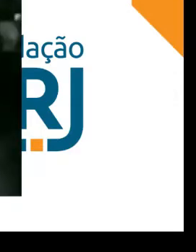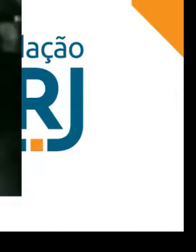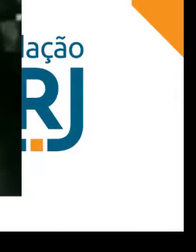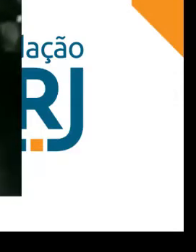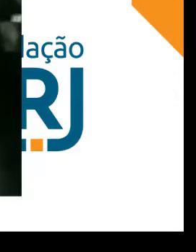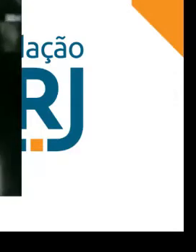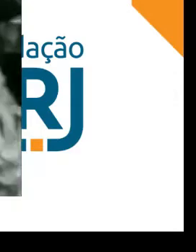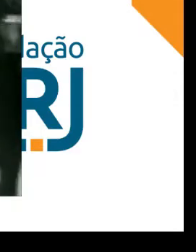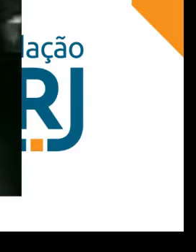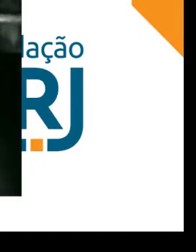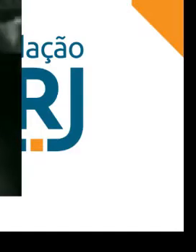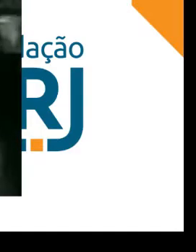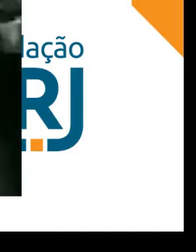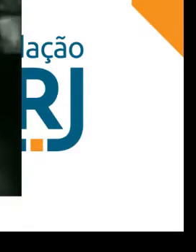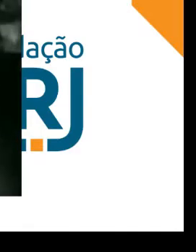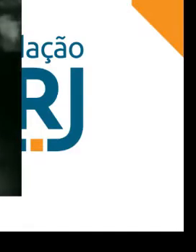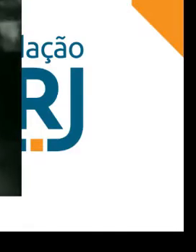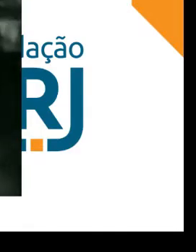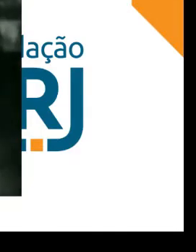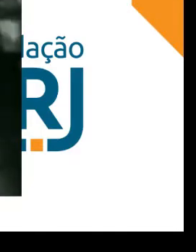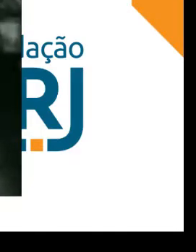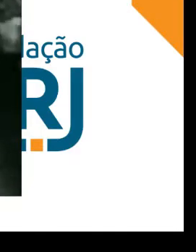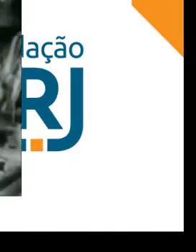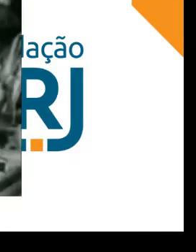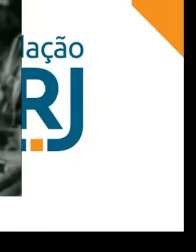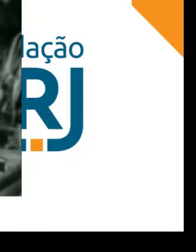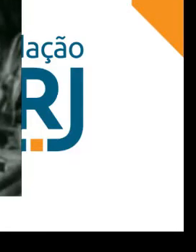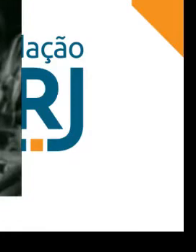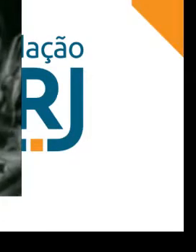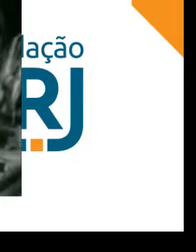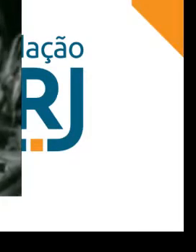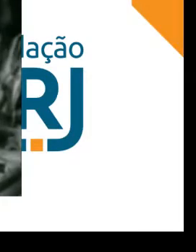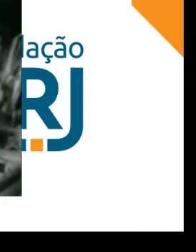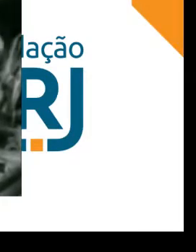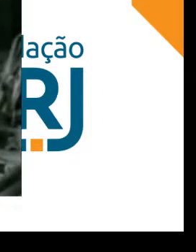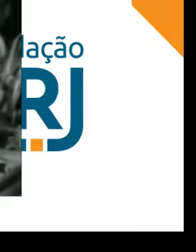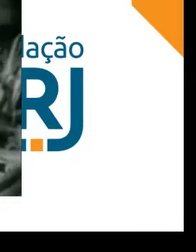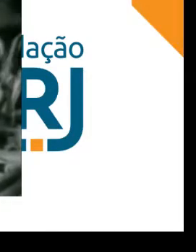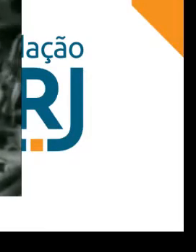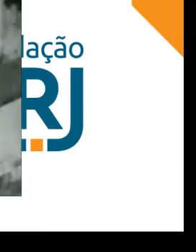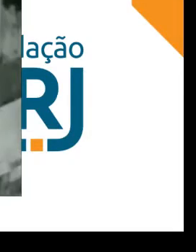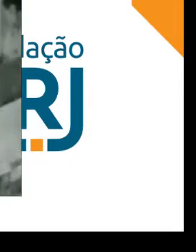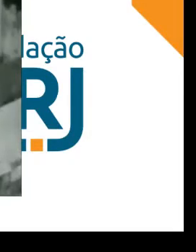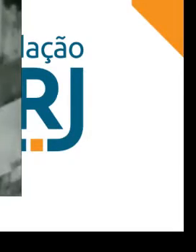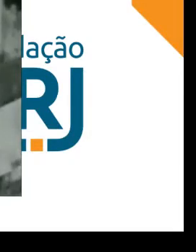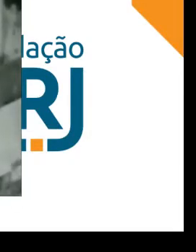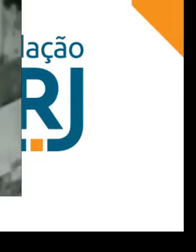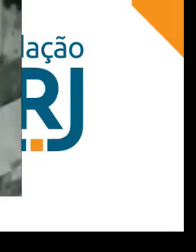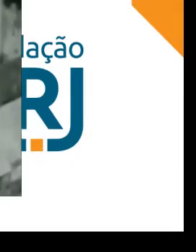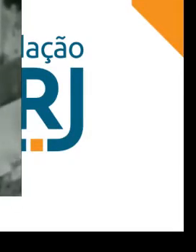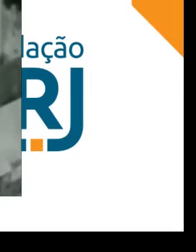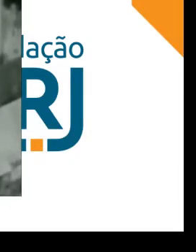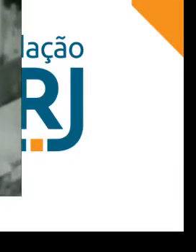Era muito mais rápido, mas mesmo assim, os operários só conseguiam fazer 200 automóveis por dia. Por isso, em 1913,